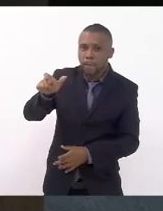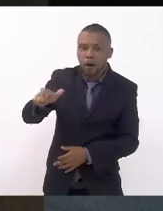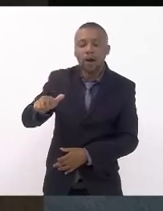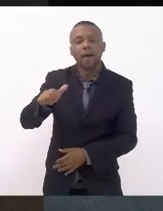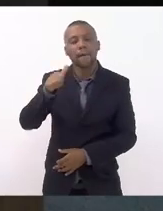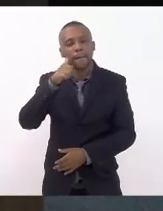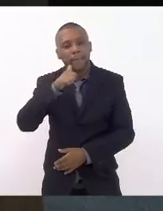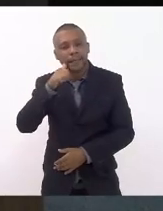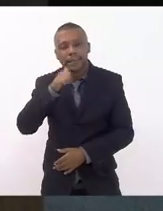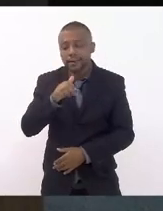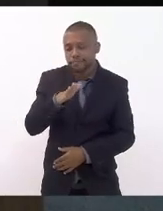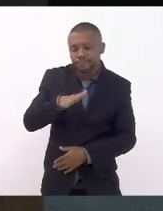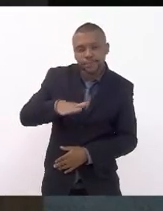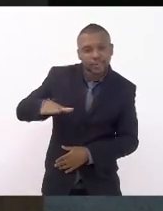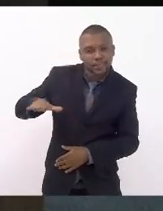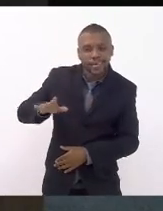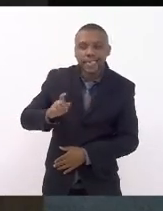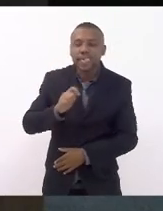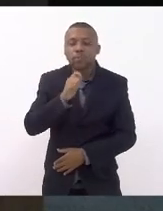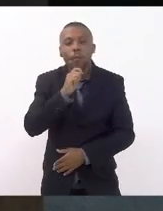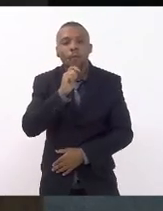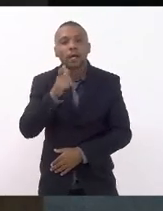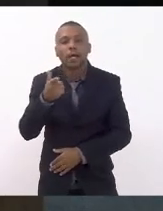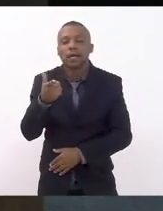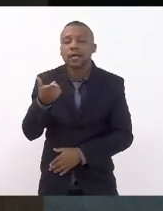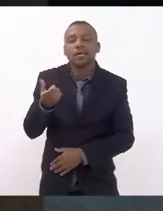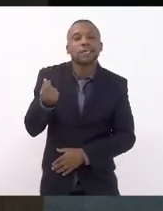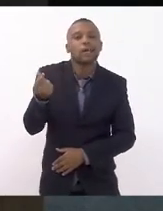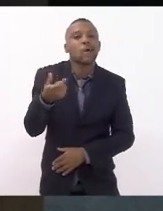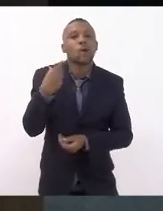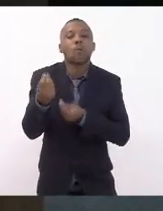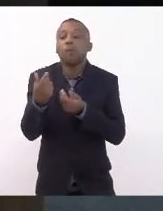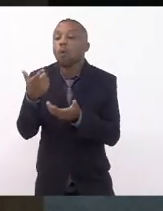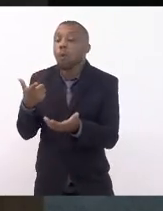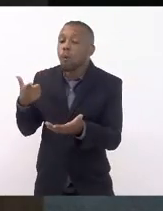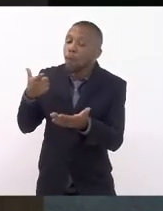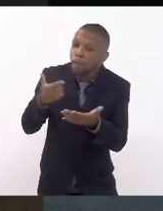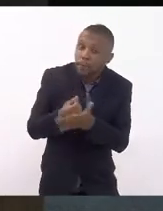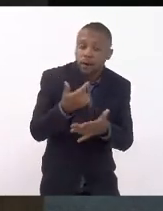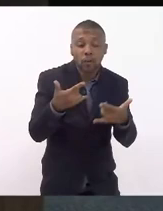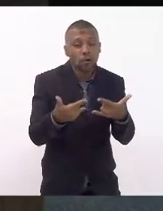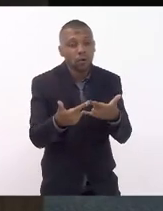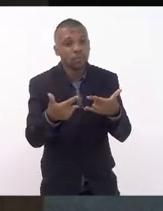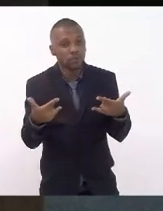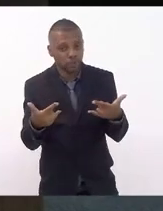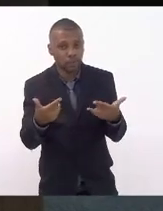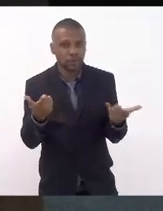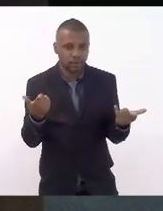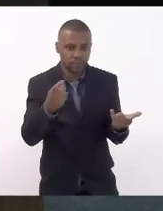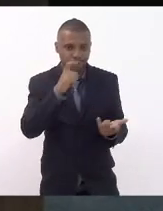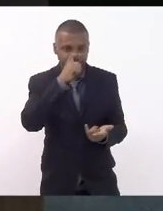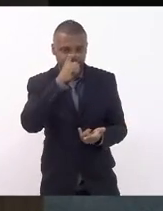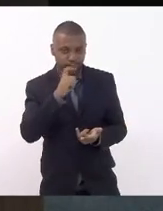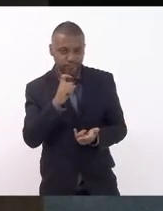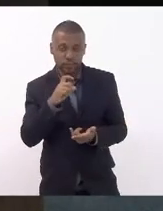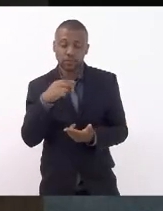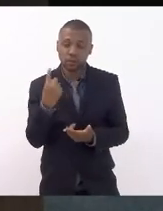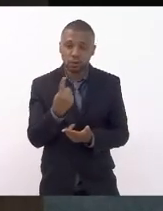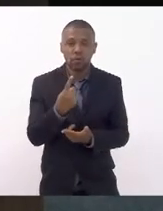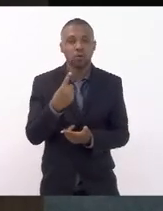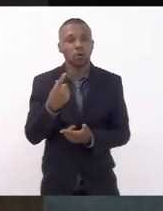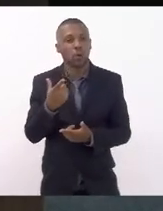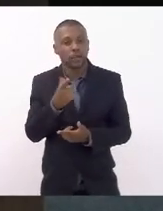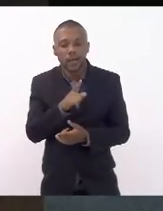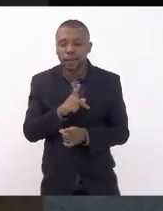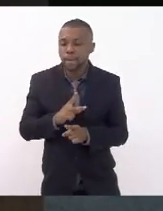meninas, que não têm acesso ao absorvente íntimo. Então, nesse sentido, a gente avança na legislação